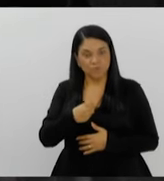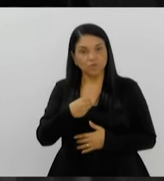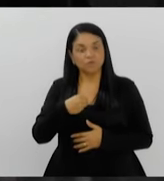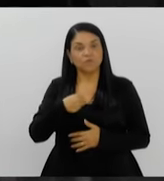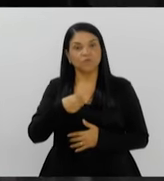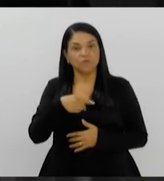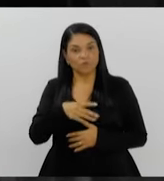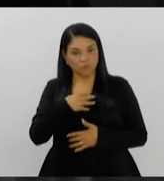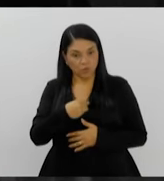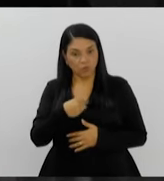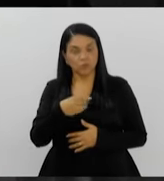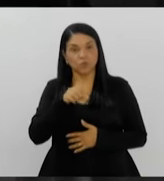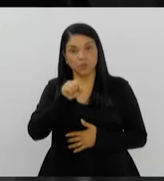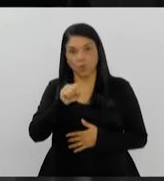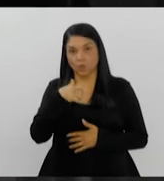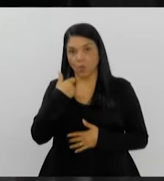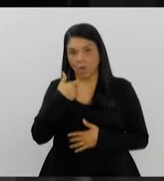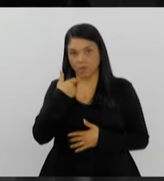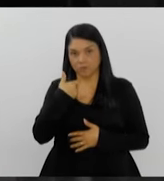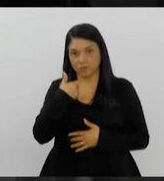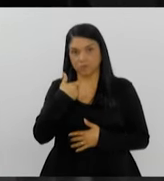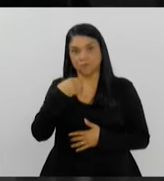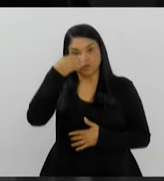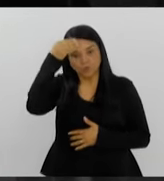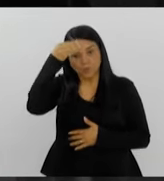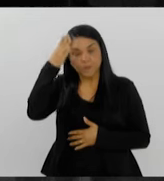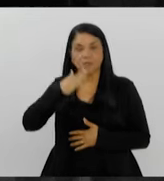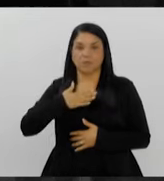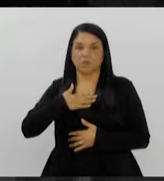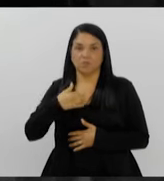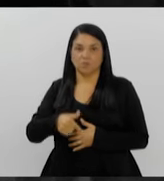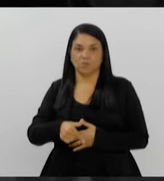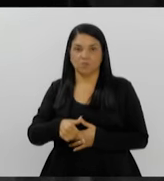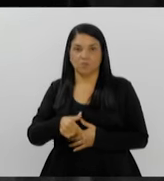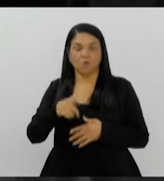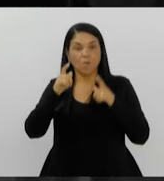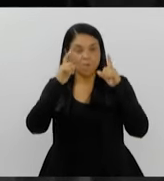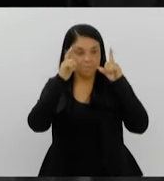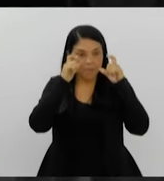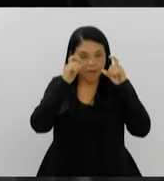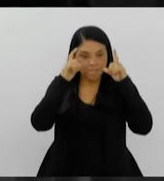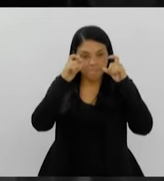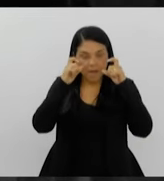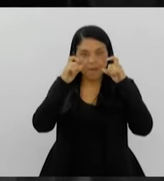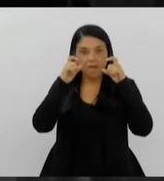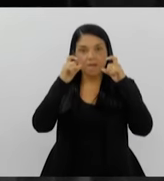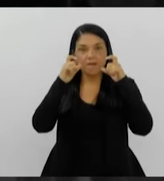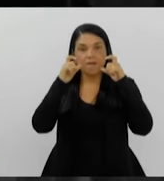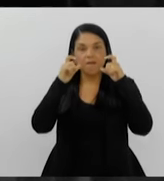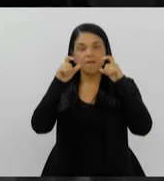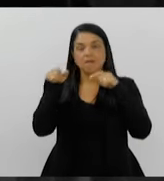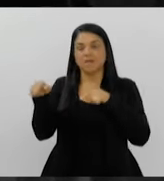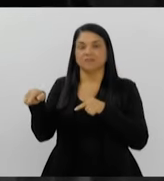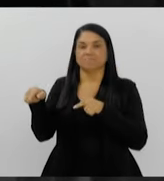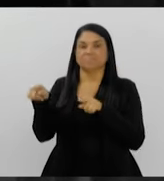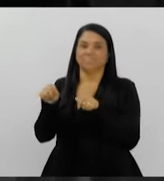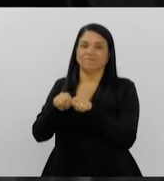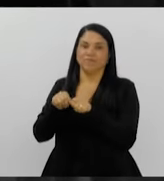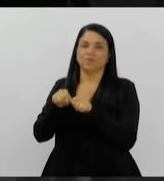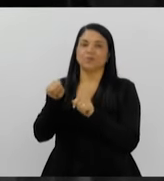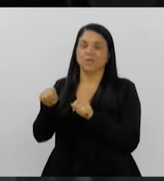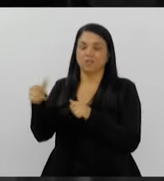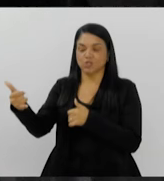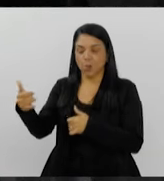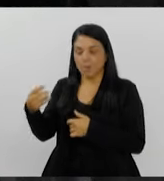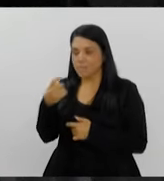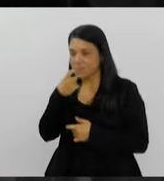meu sobrinho do meu lado parei para tirar fotografia com essas senhoras e no ato que eu parei para tirar a foto ele fez o que fez chegou